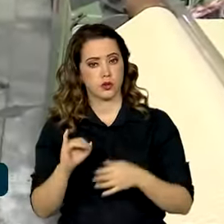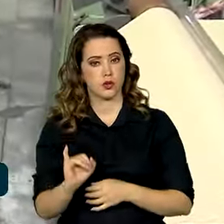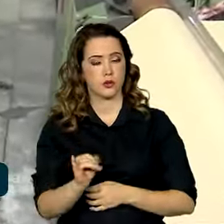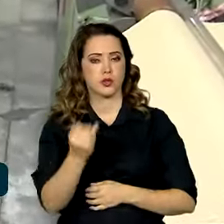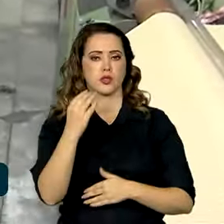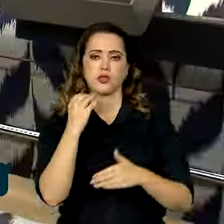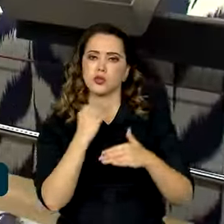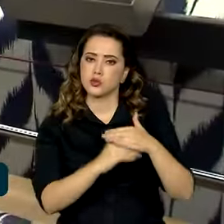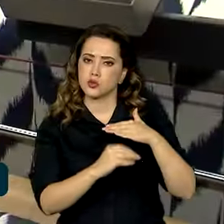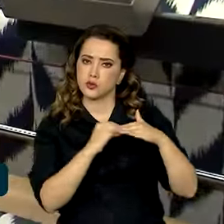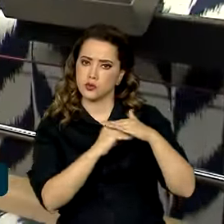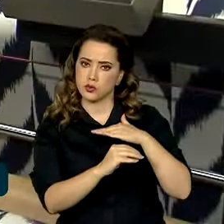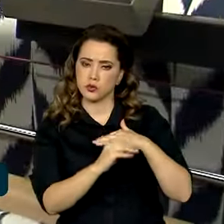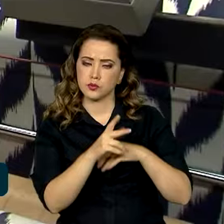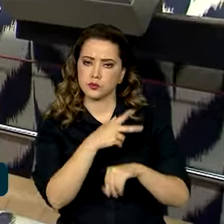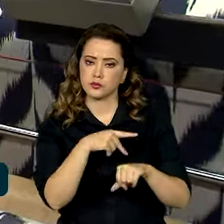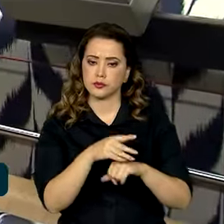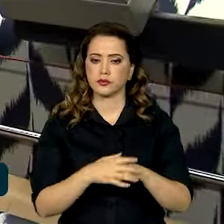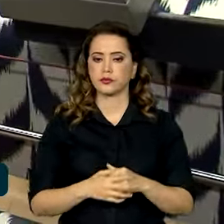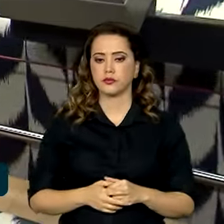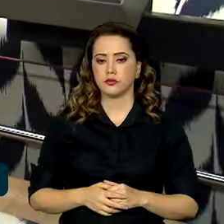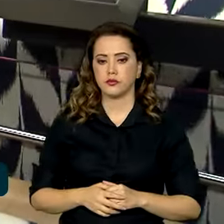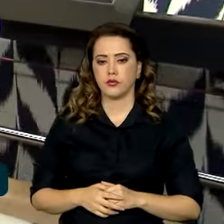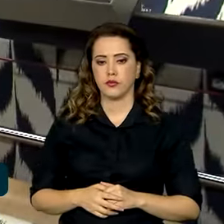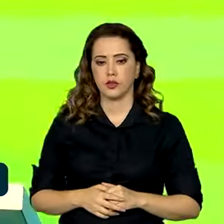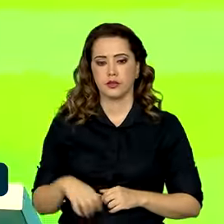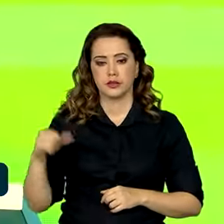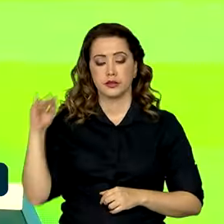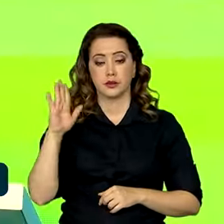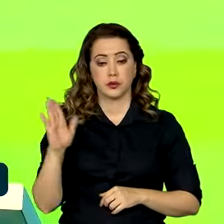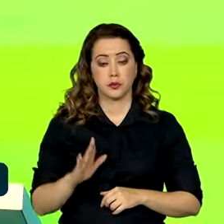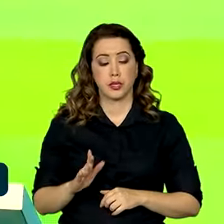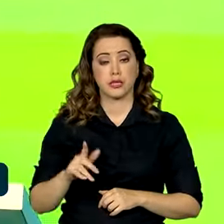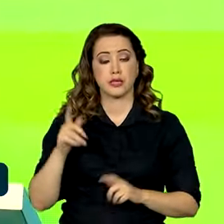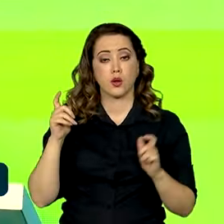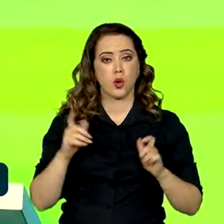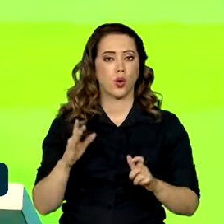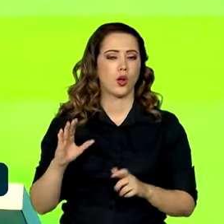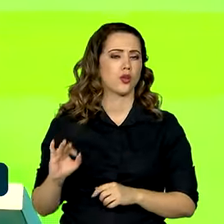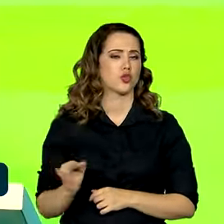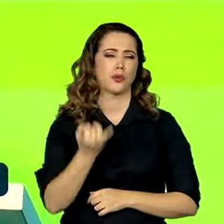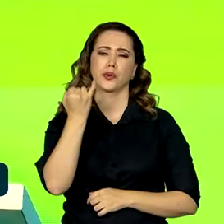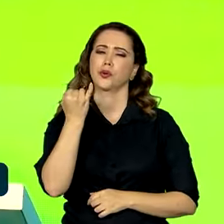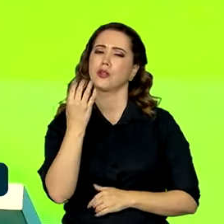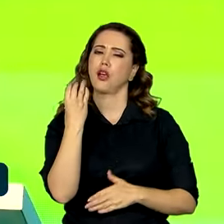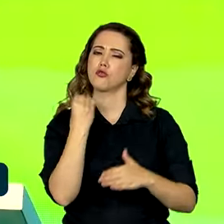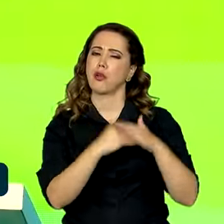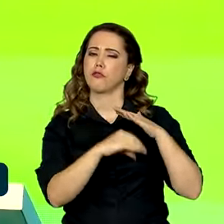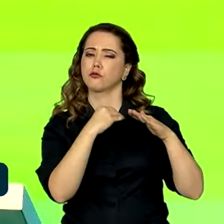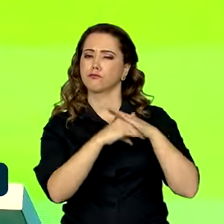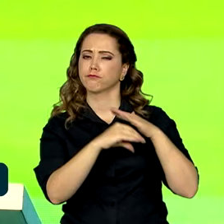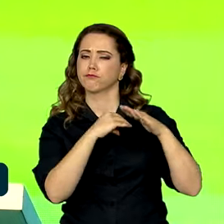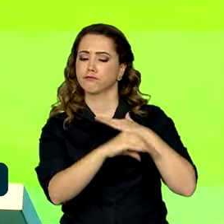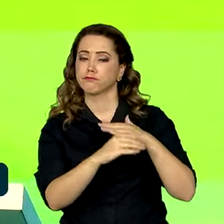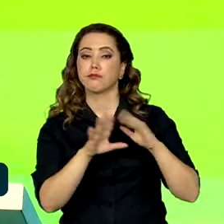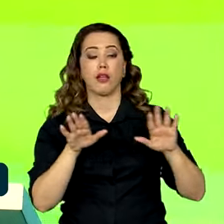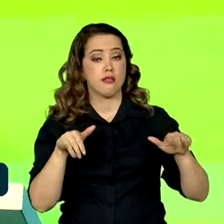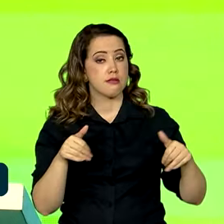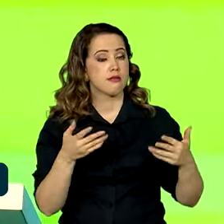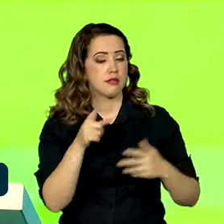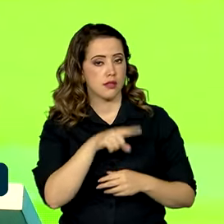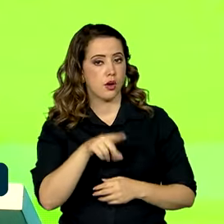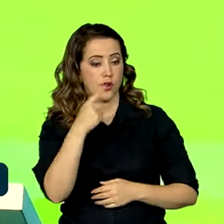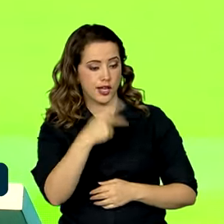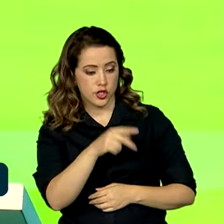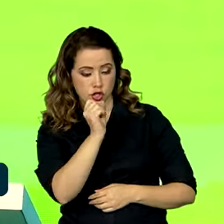de investimentos no país. O Brasil é a grande oportunidade de investimentos. Por isso,